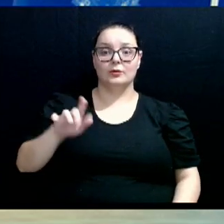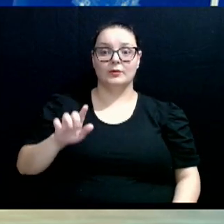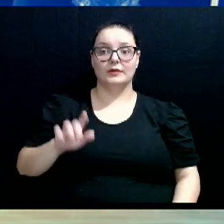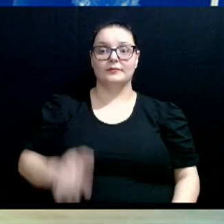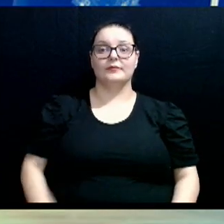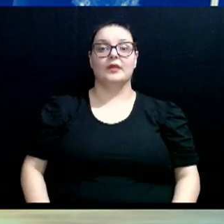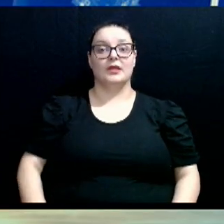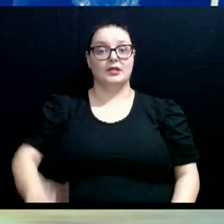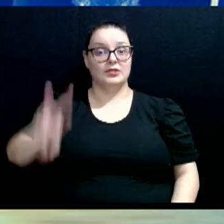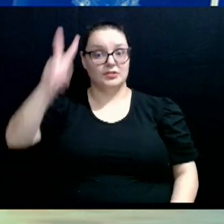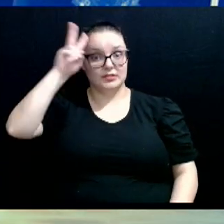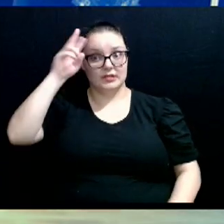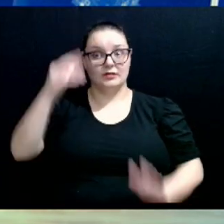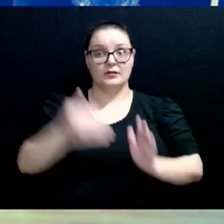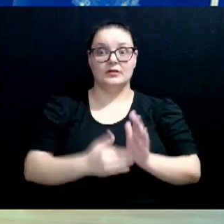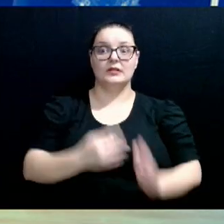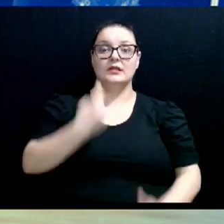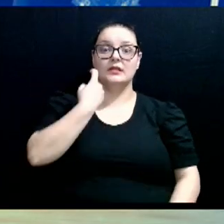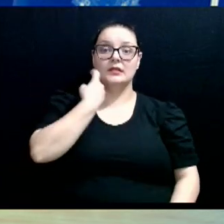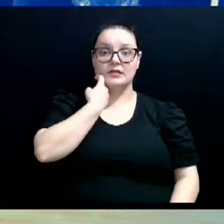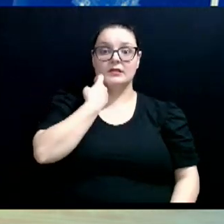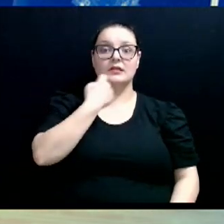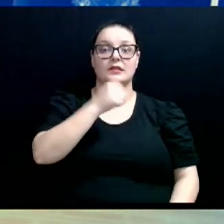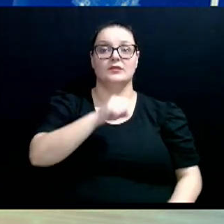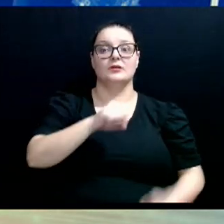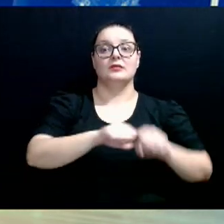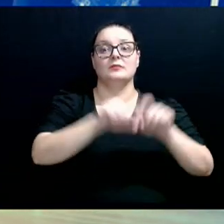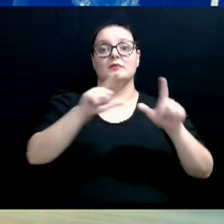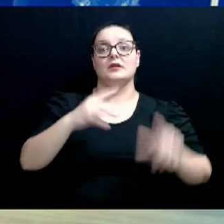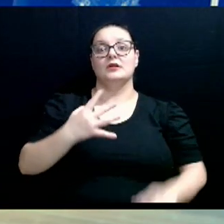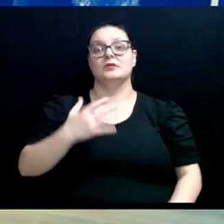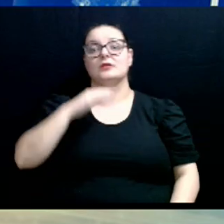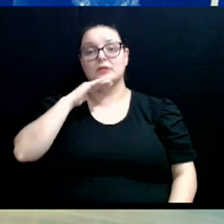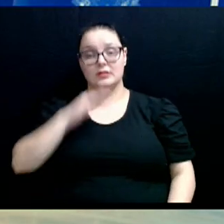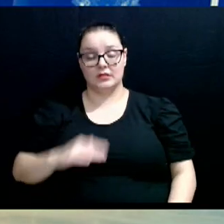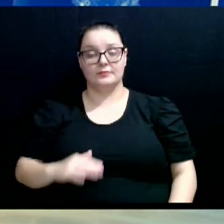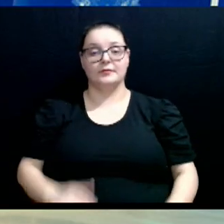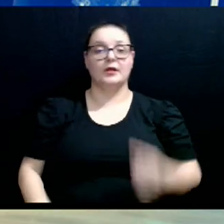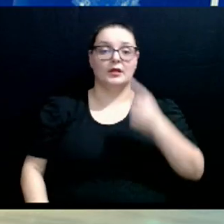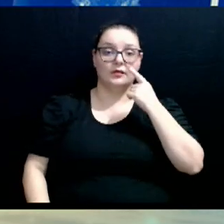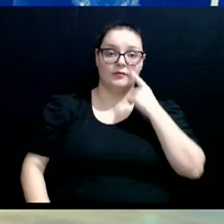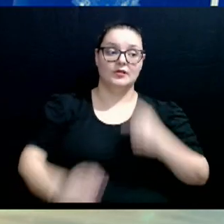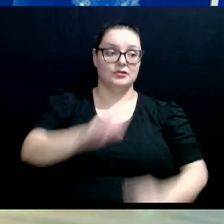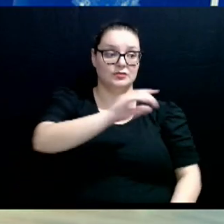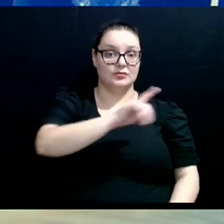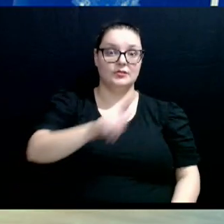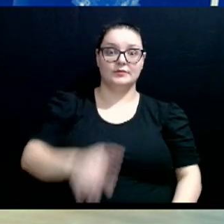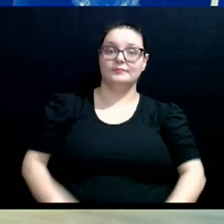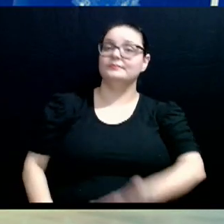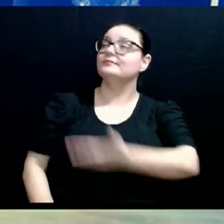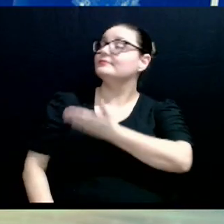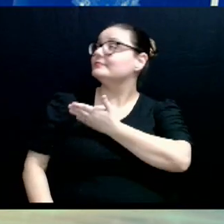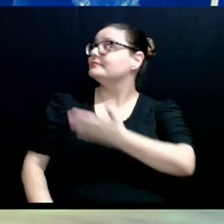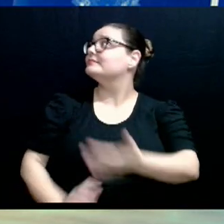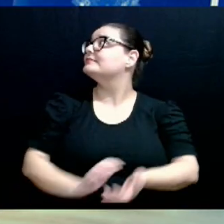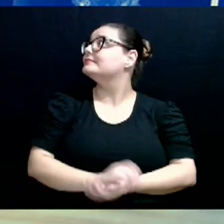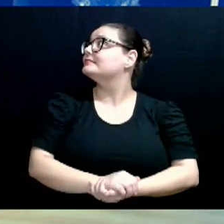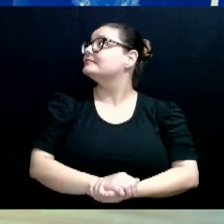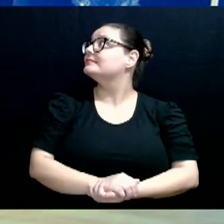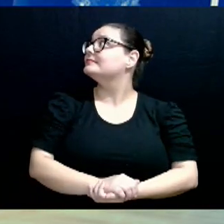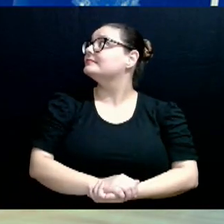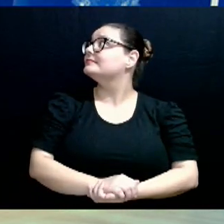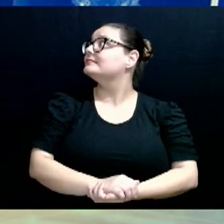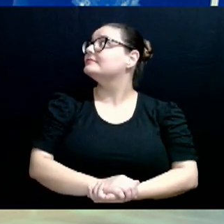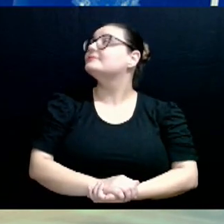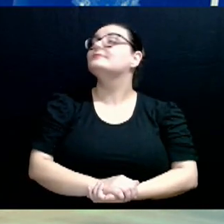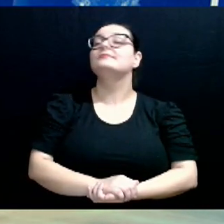8h da manhã às 4h da tarde. E a unidade do Campo Grande, na Rua Manuel Machado Pereira, número